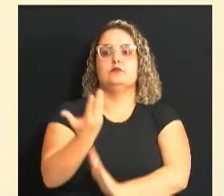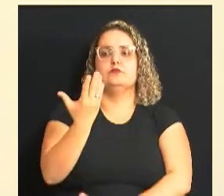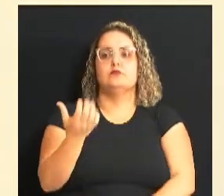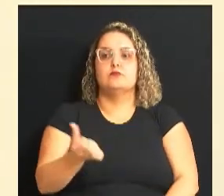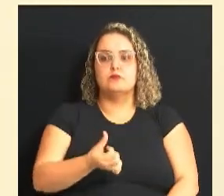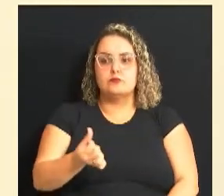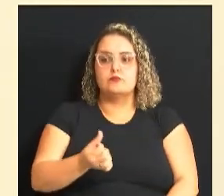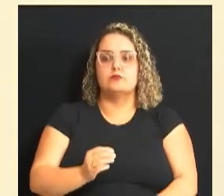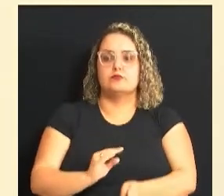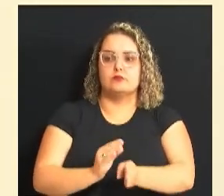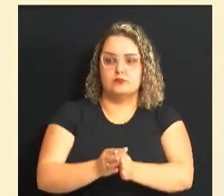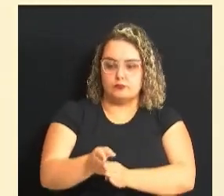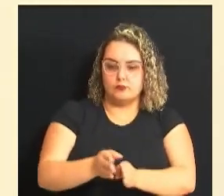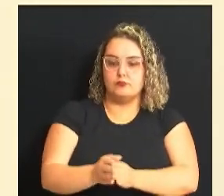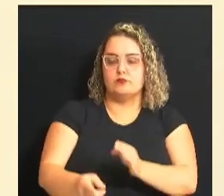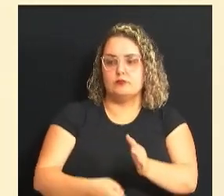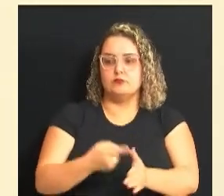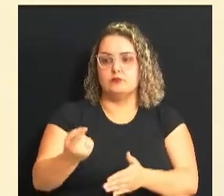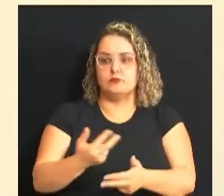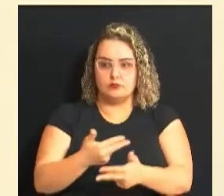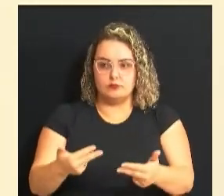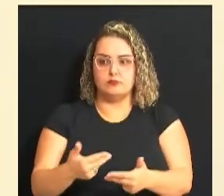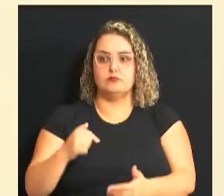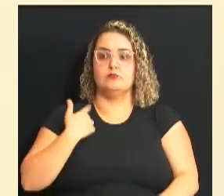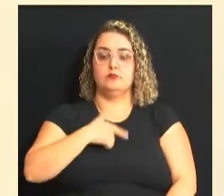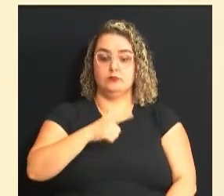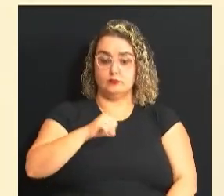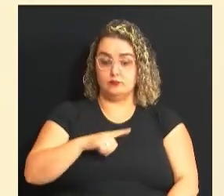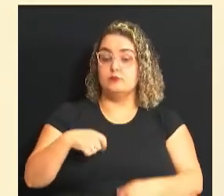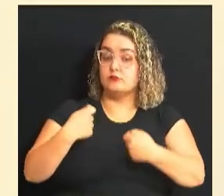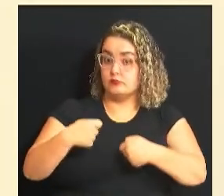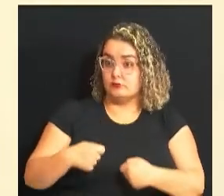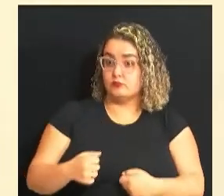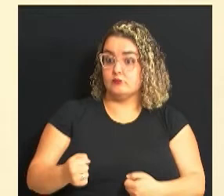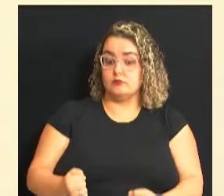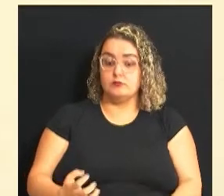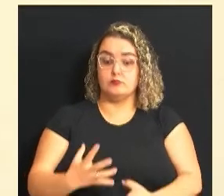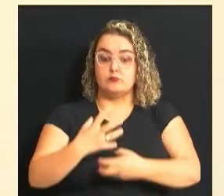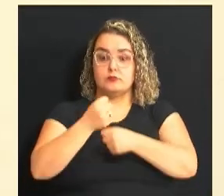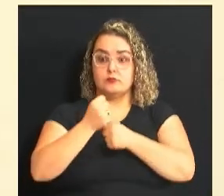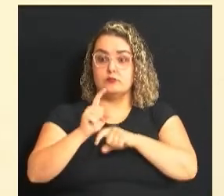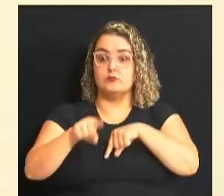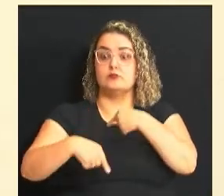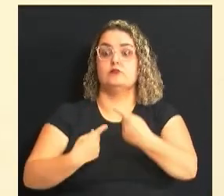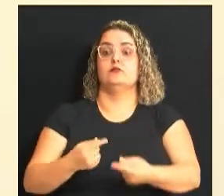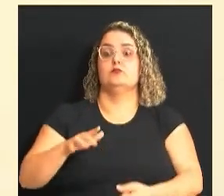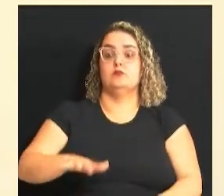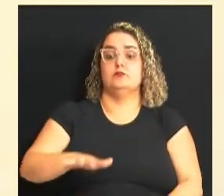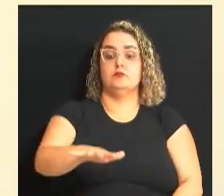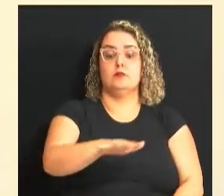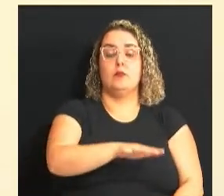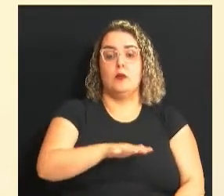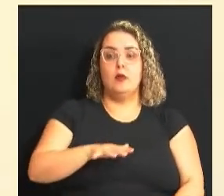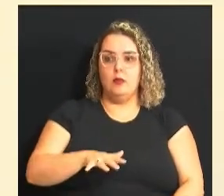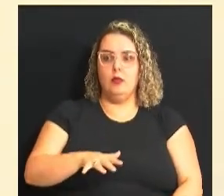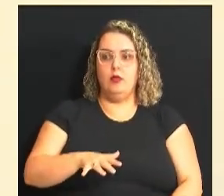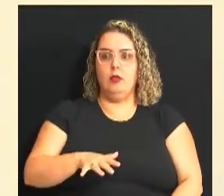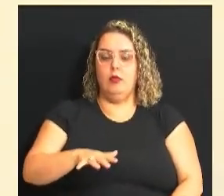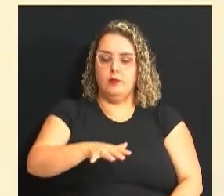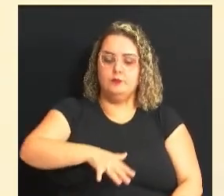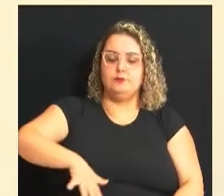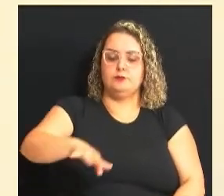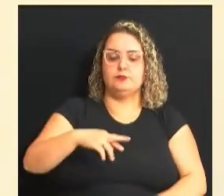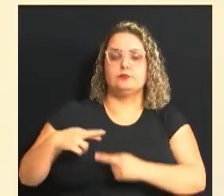conselho é o primeiro passo. Mas nós que temos e devemos que fortalecer também outras áreas dessa rede de